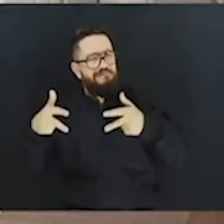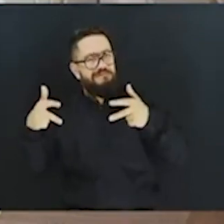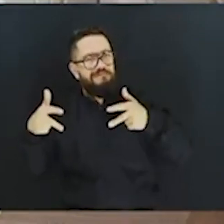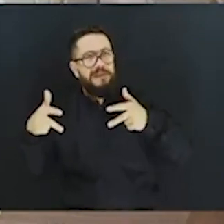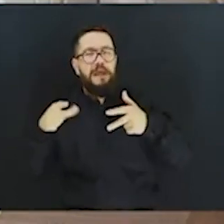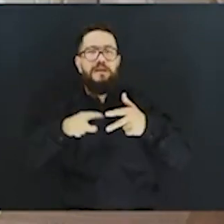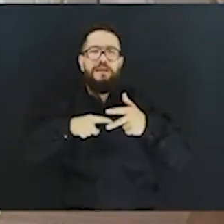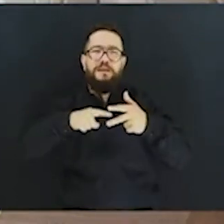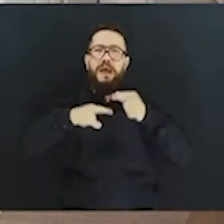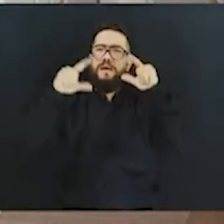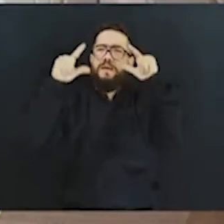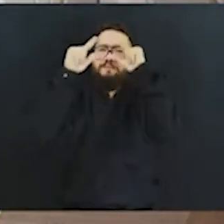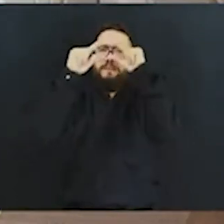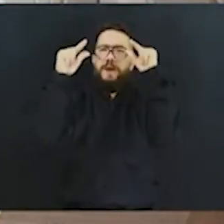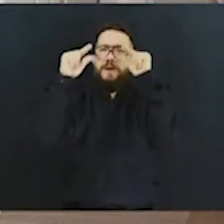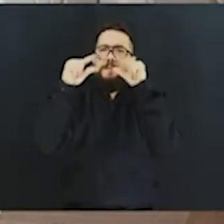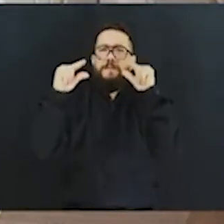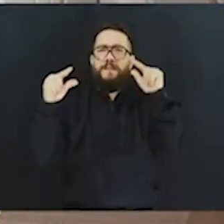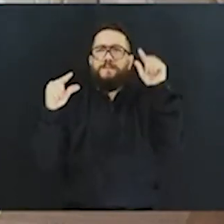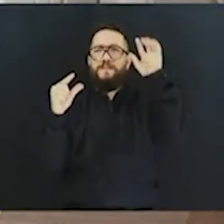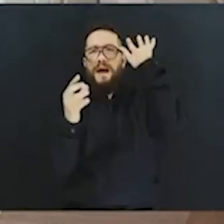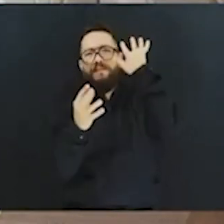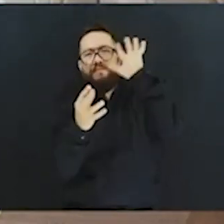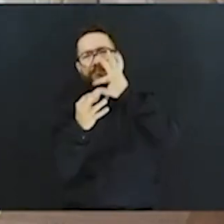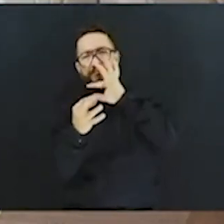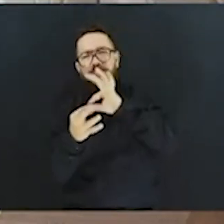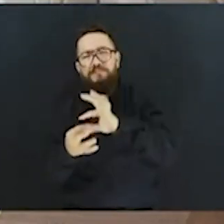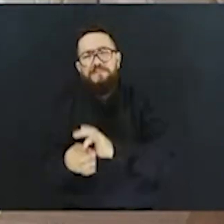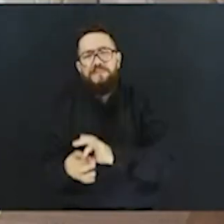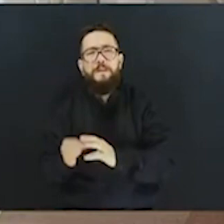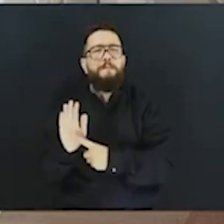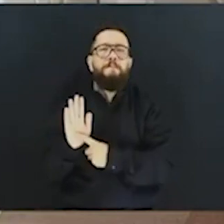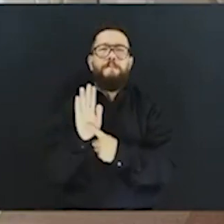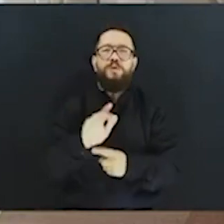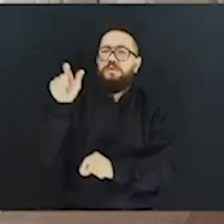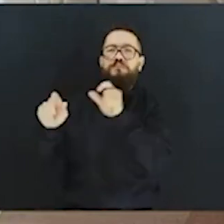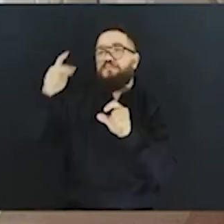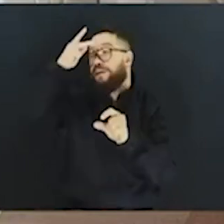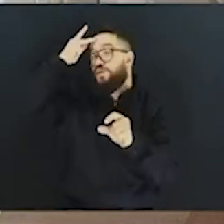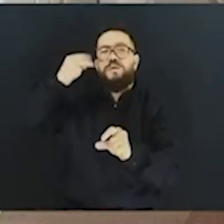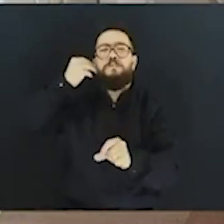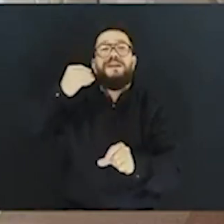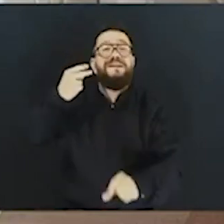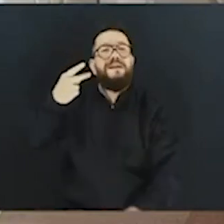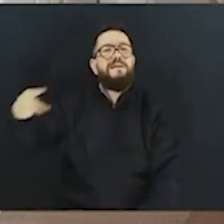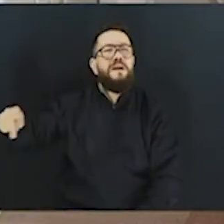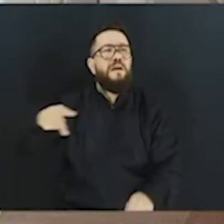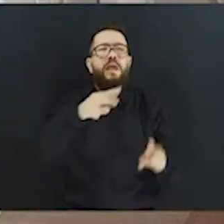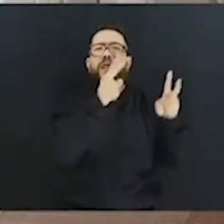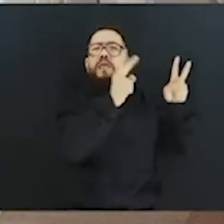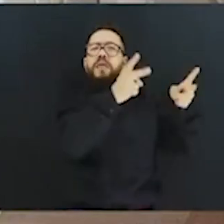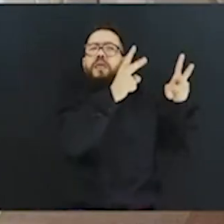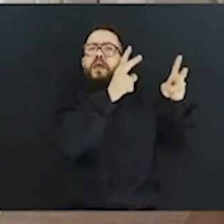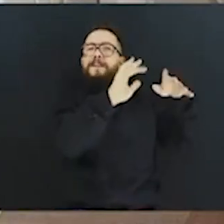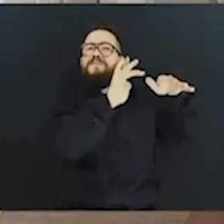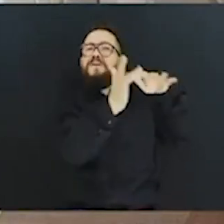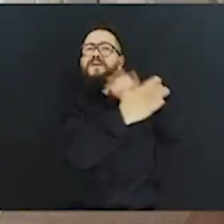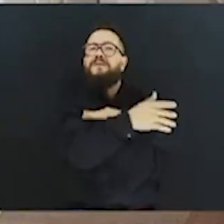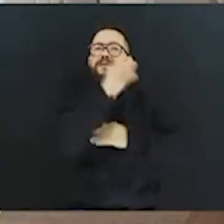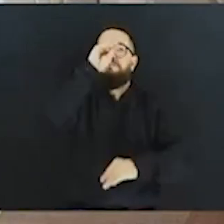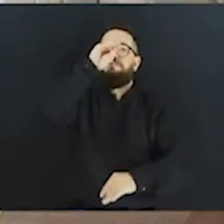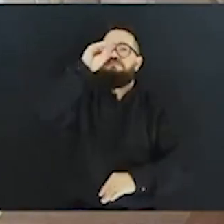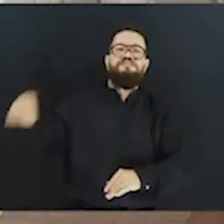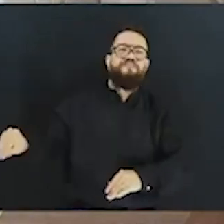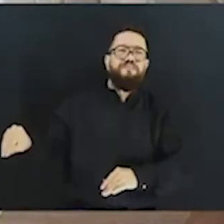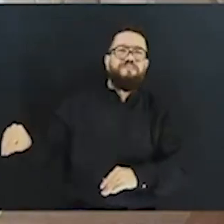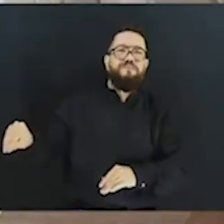da luta das pessoas que faz com que, muitas vezes, sejam ignoradas pela mídia convencional. É um lugar onde cada pessoa pode